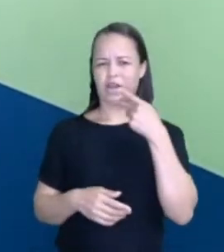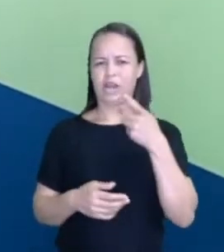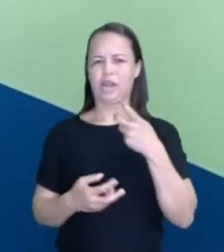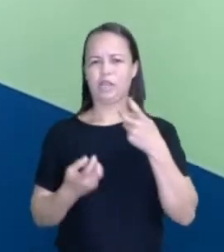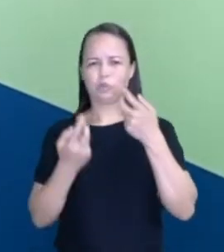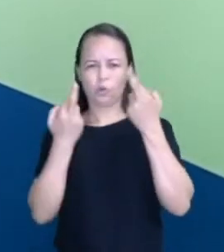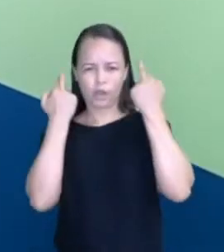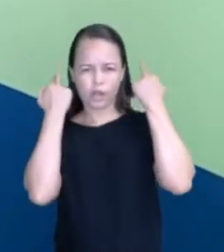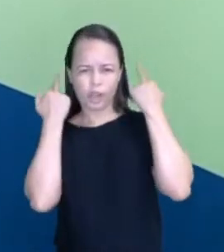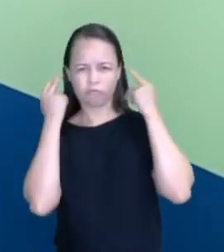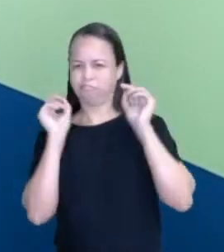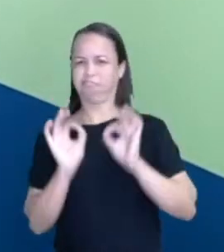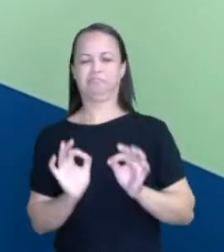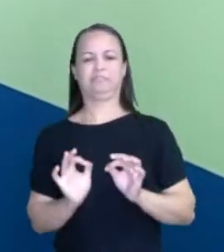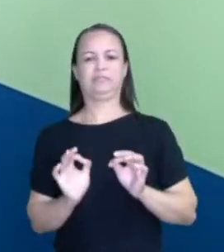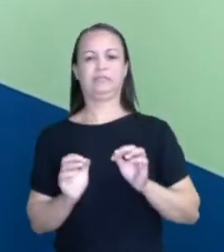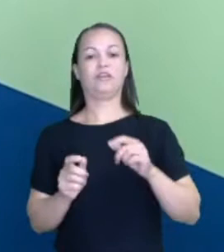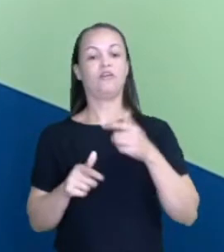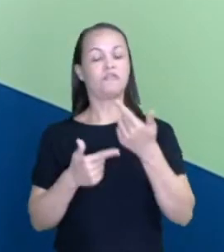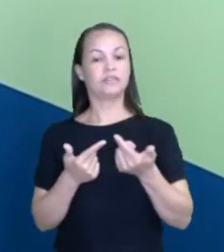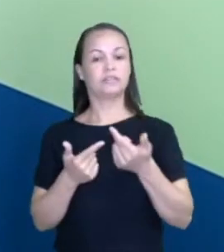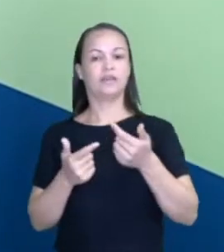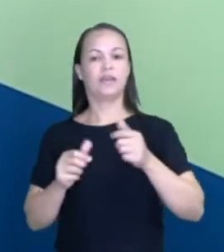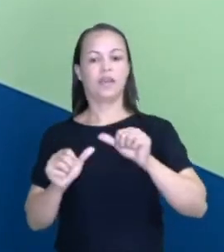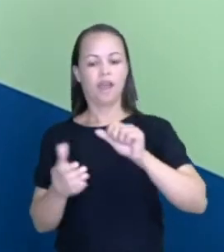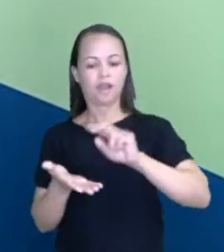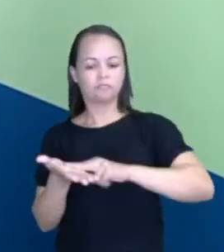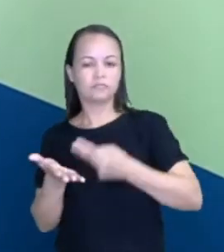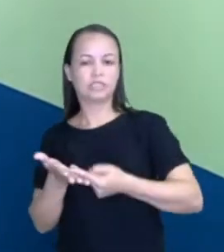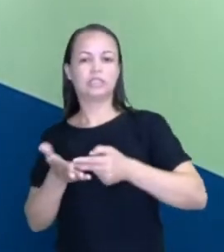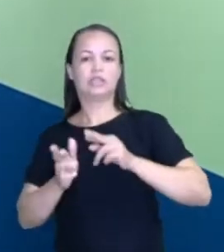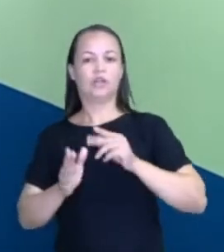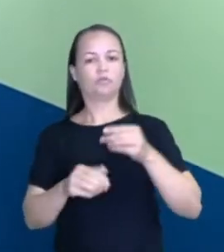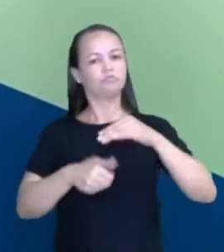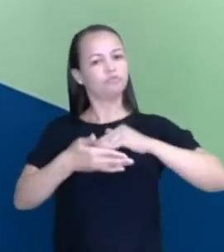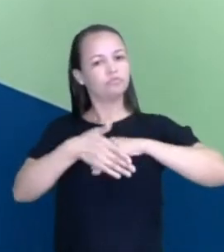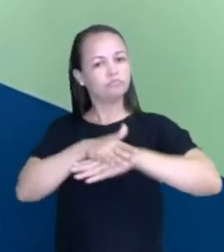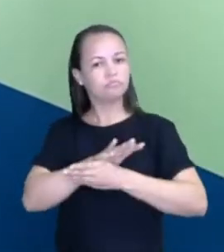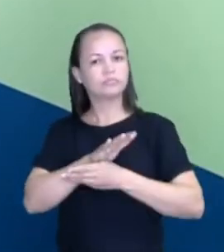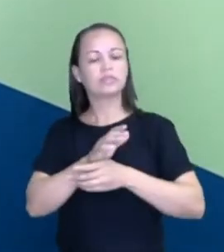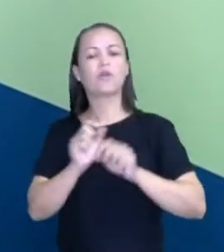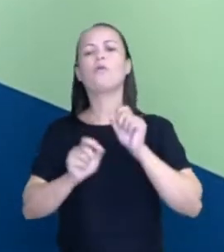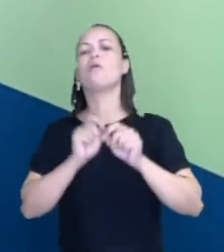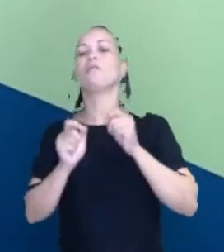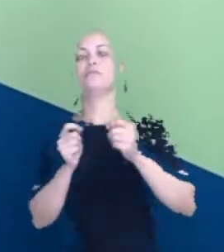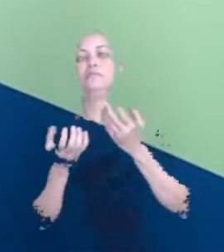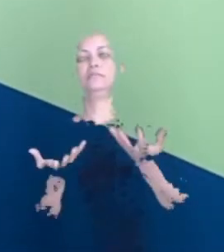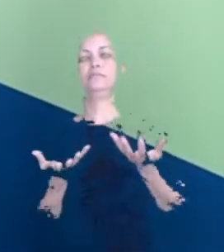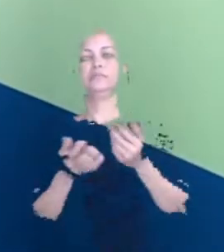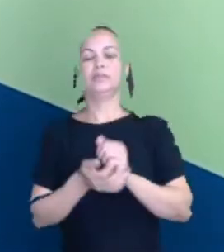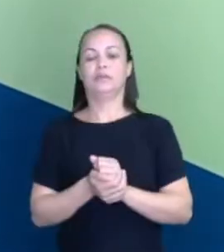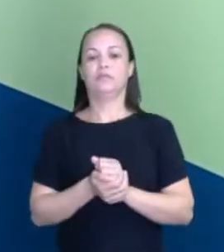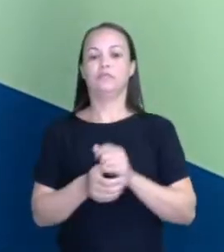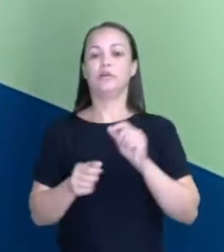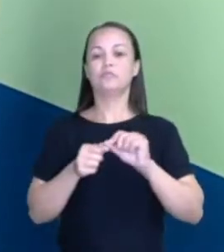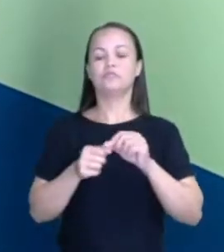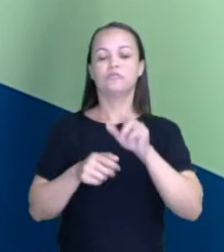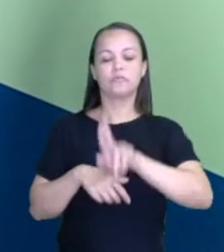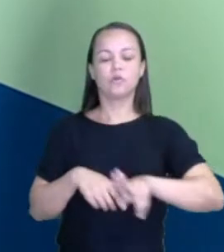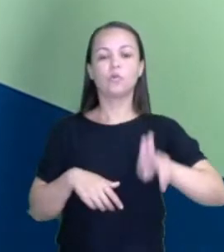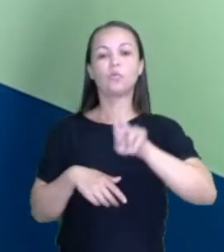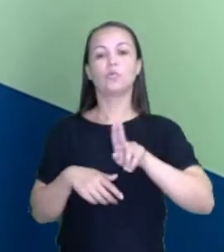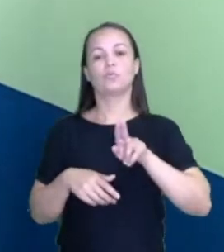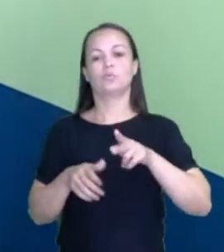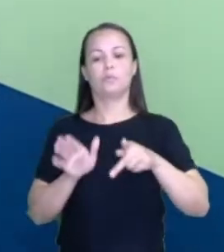aquela tradução que a gente já está acostumado, tá certo? Então, ó, como a gente vai fazer isso? A gente vai fazer com o uso